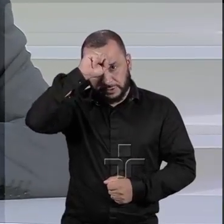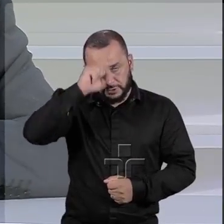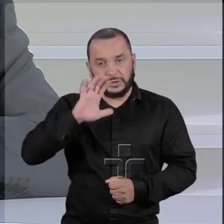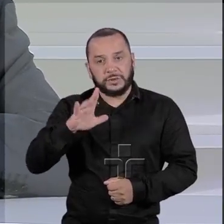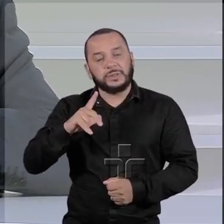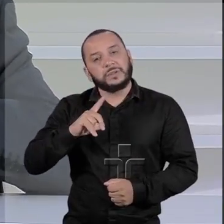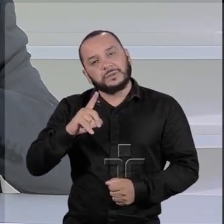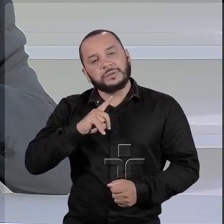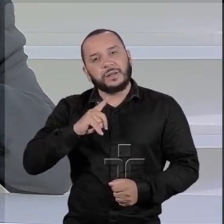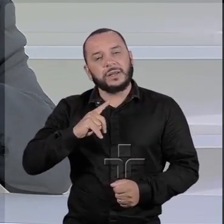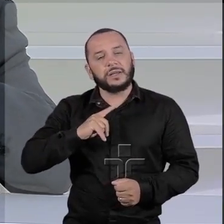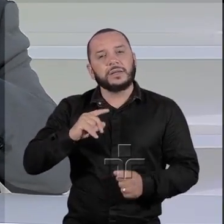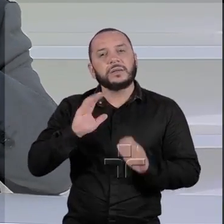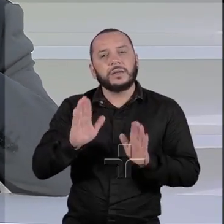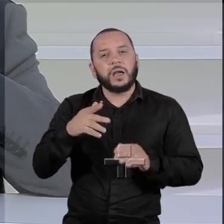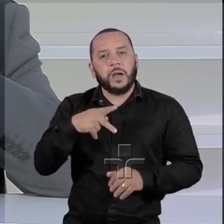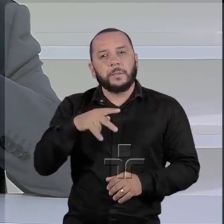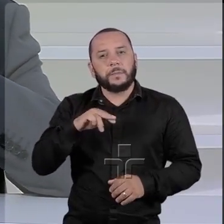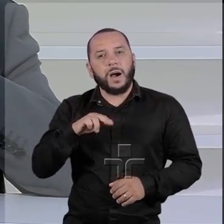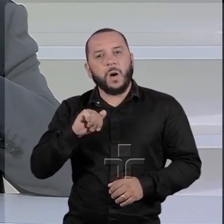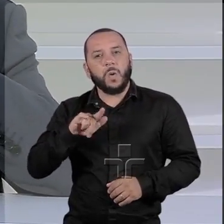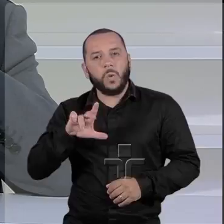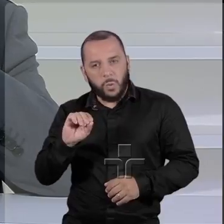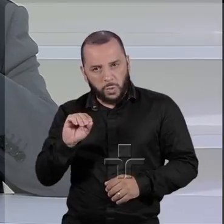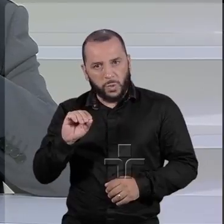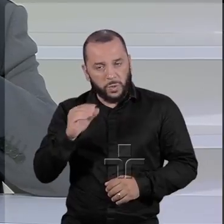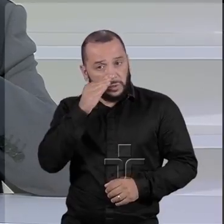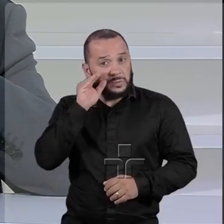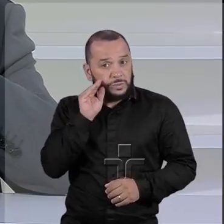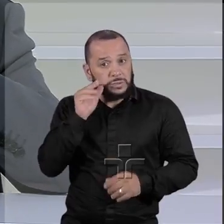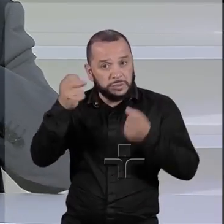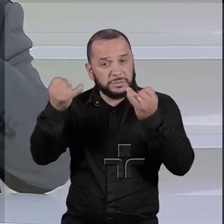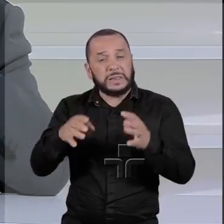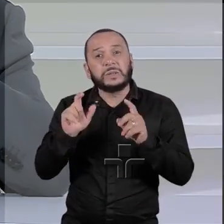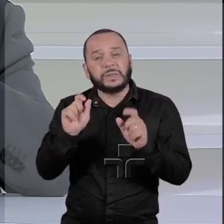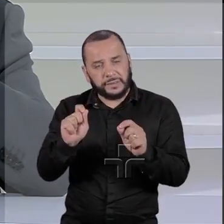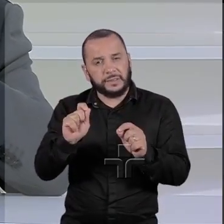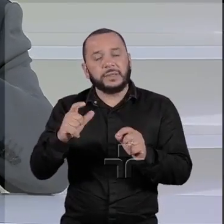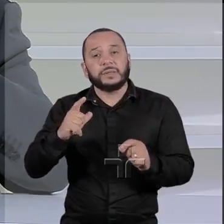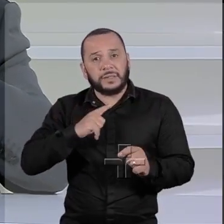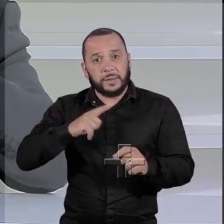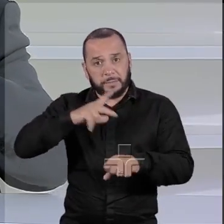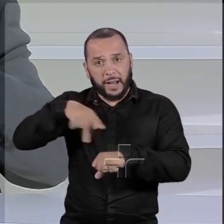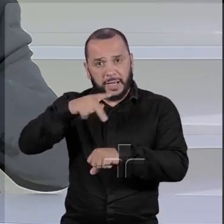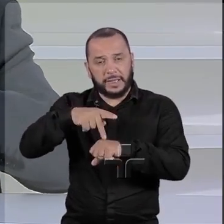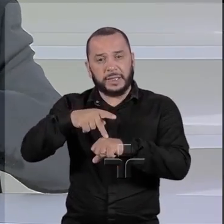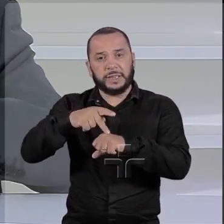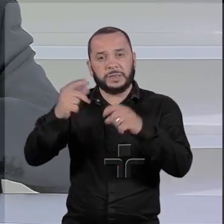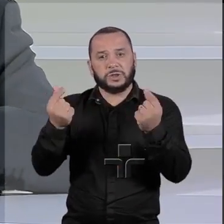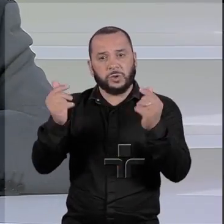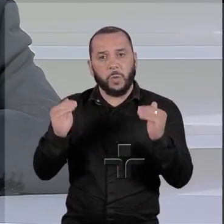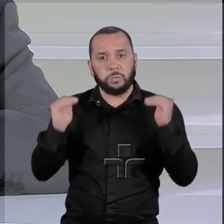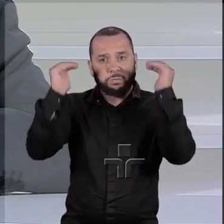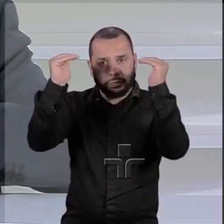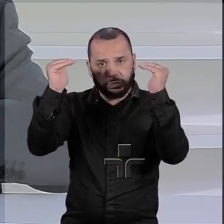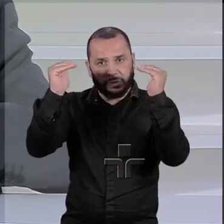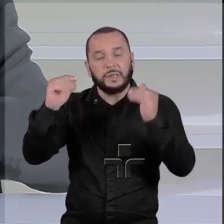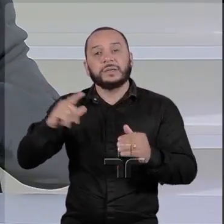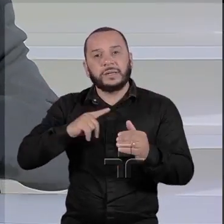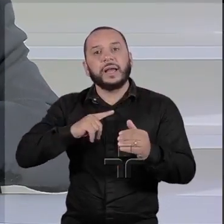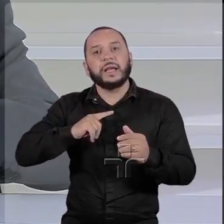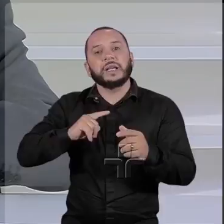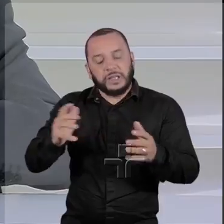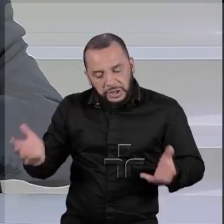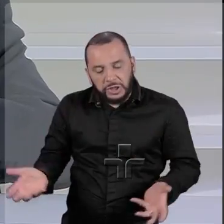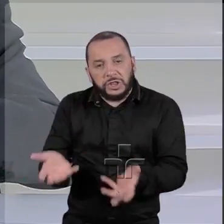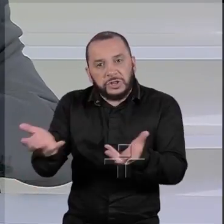apresentações do Paulo, nos países desenvolvidos há um estímulo à reforma precoce dos militares.